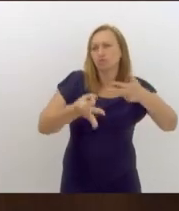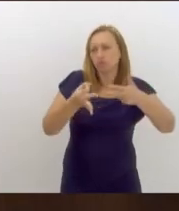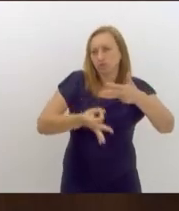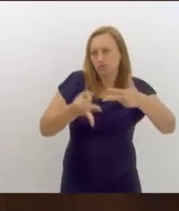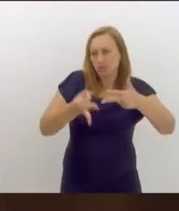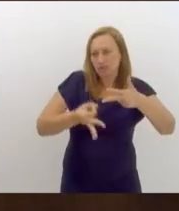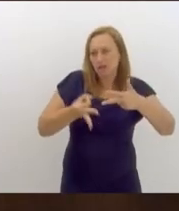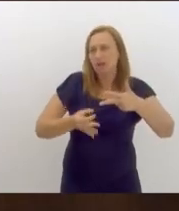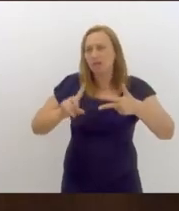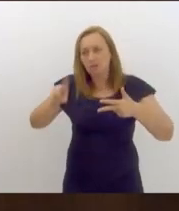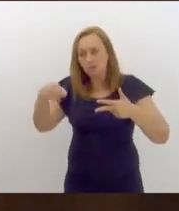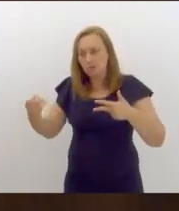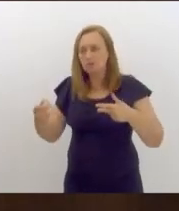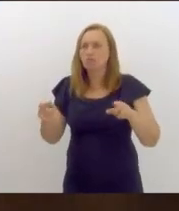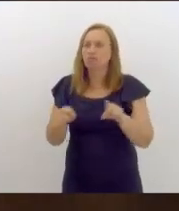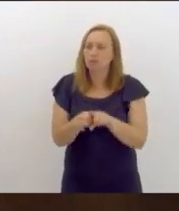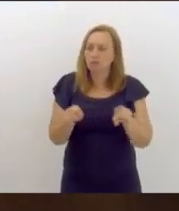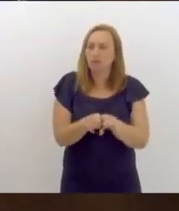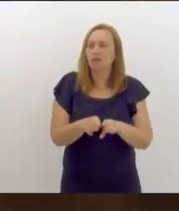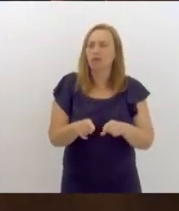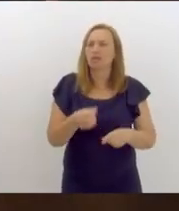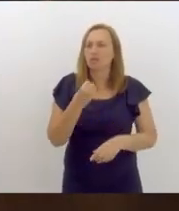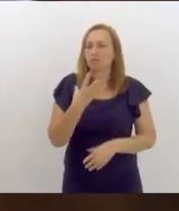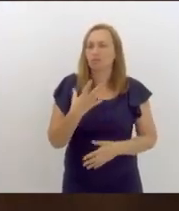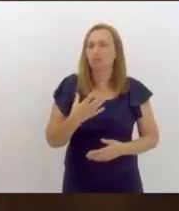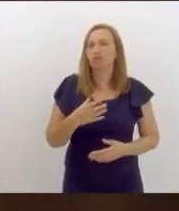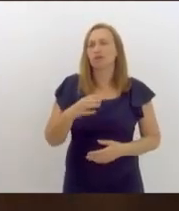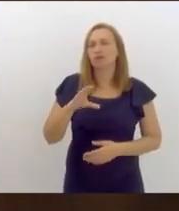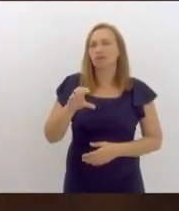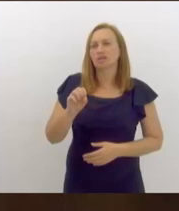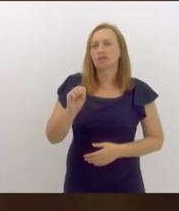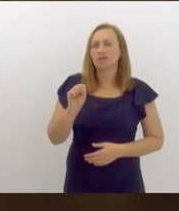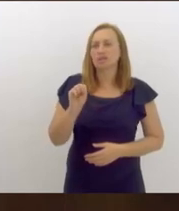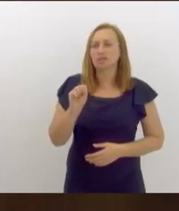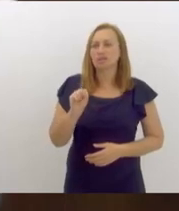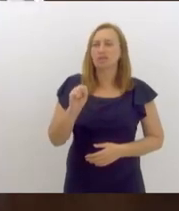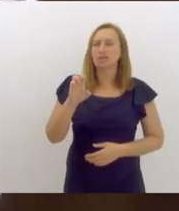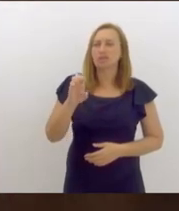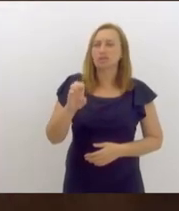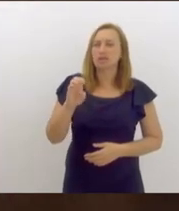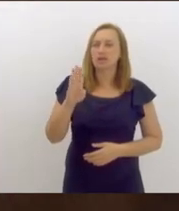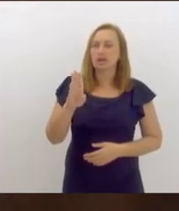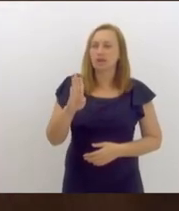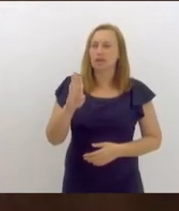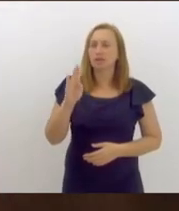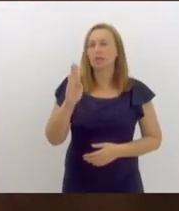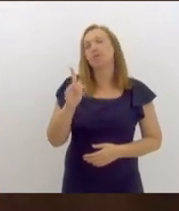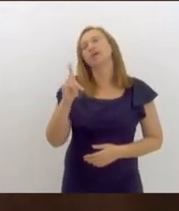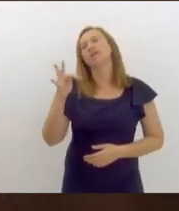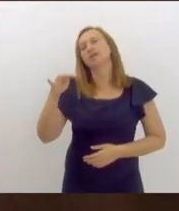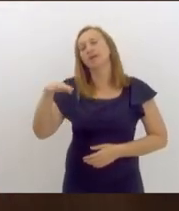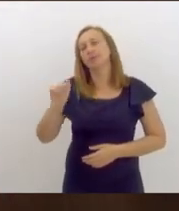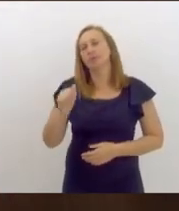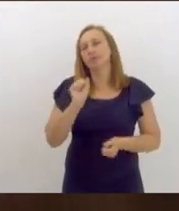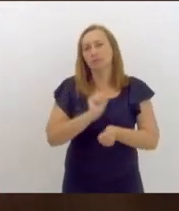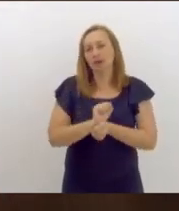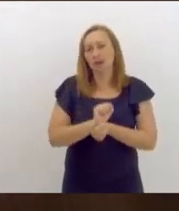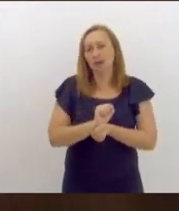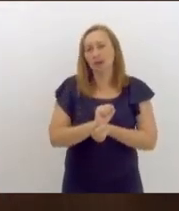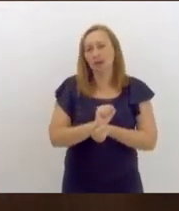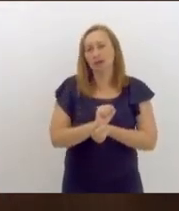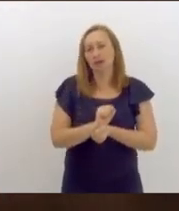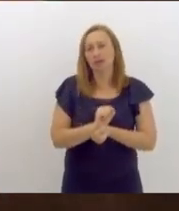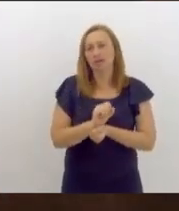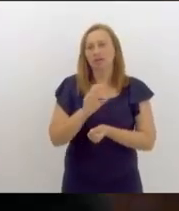entidades também então era essa boa notícia sepitiva te ajudo as operações foram paralisadas da tarde elétrica